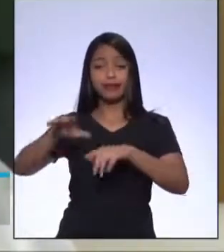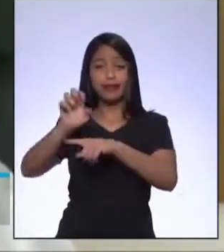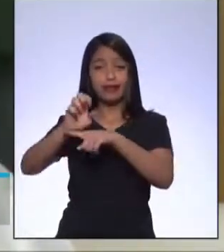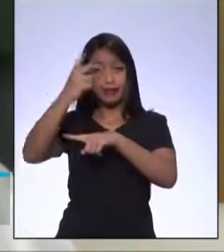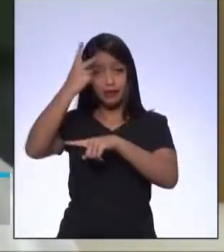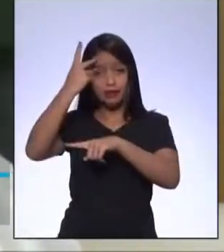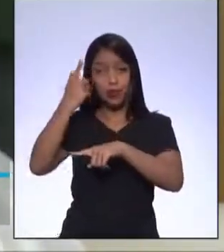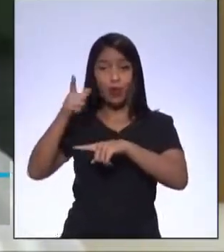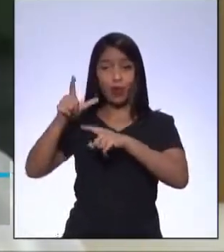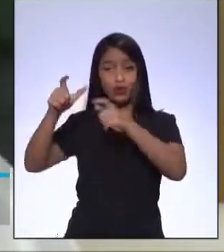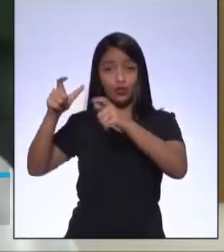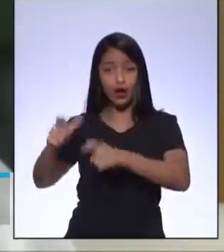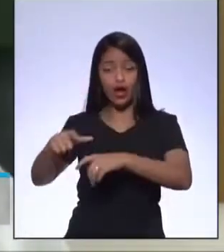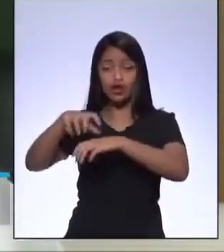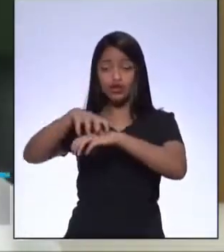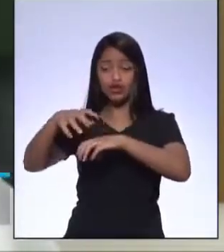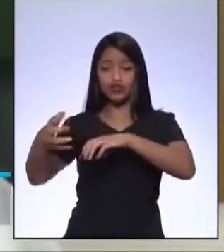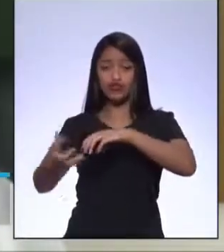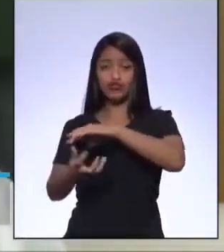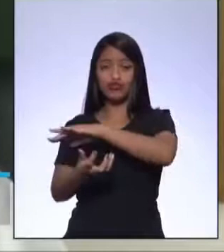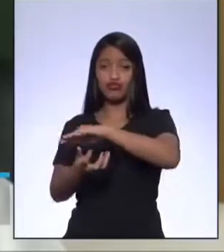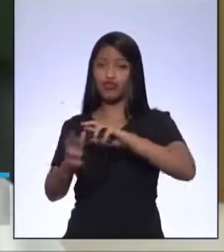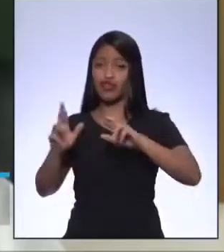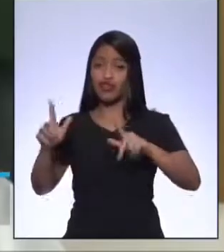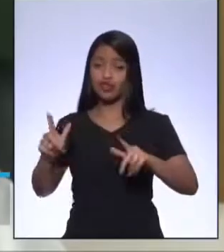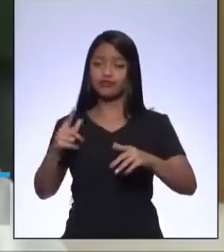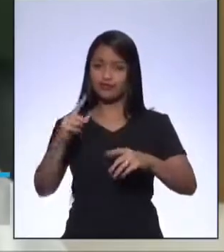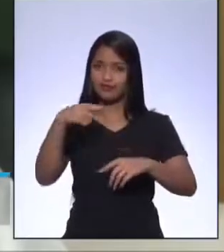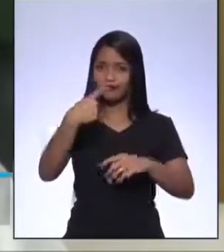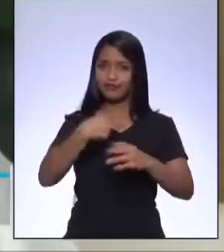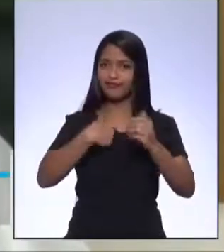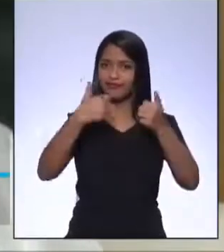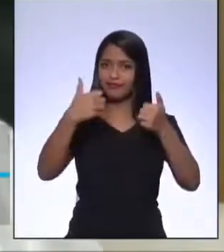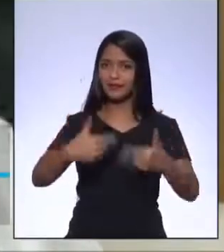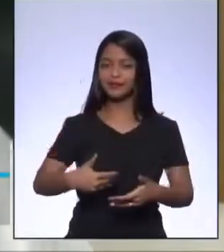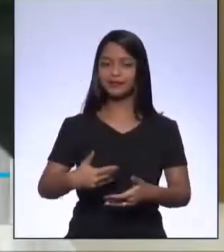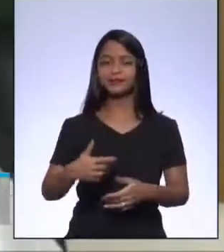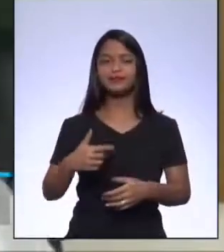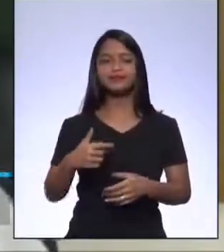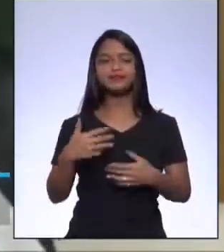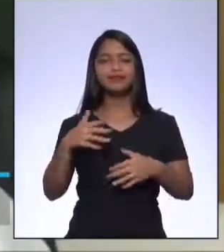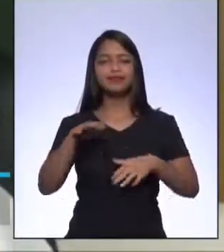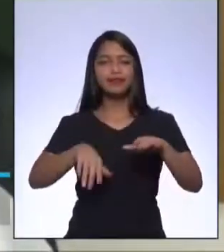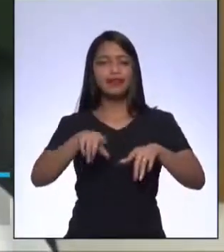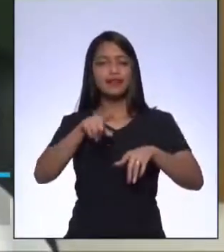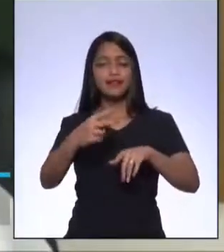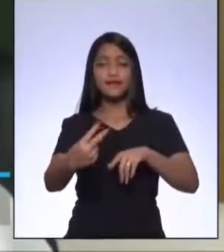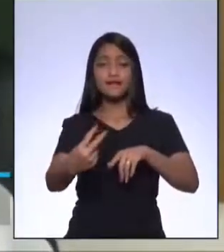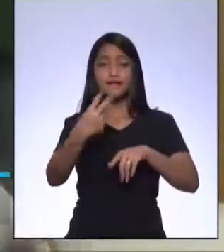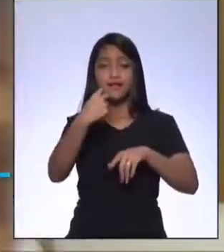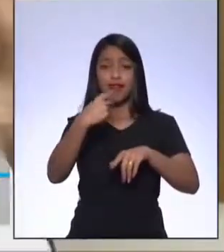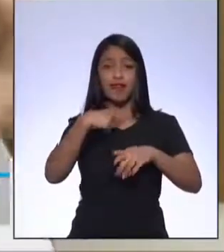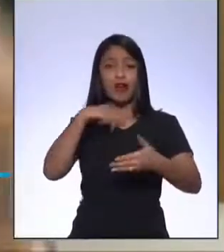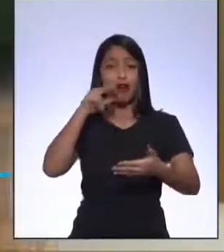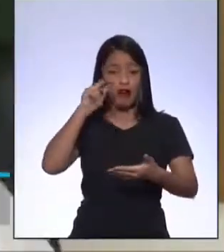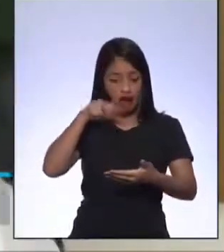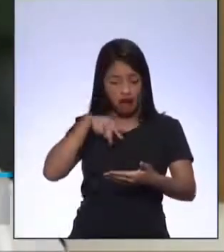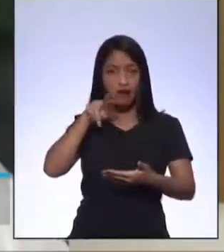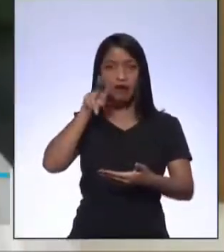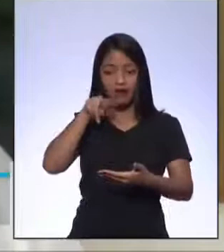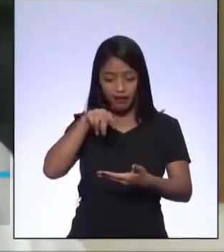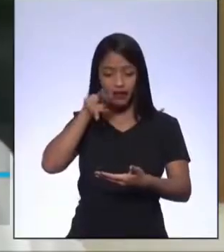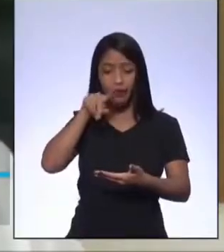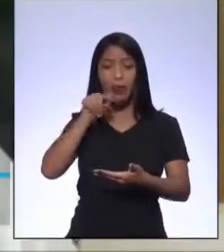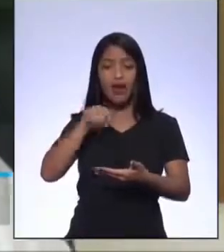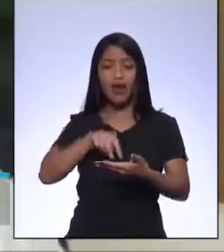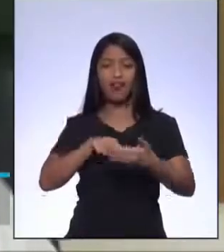mesmo que nosso aqui. Mas eu não vou falar agora. Gente, eu estava tentando lembrar que às vezes vocês vão ver que vai voltar, eu estou olhando para baixo, porque eu estou com o celular aqui também, olhando